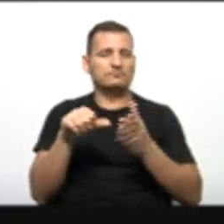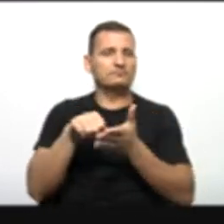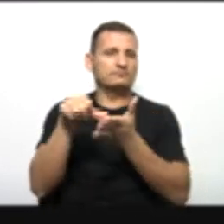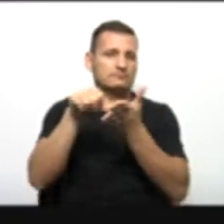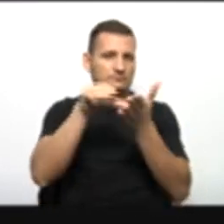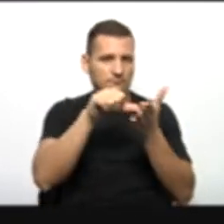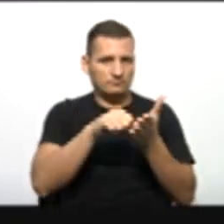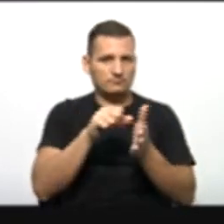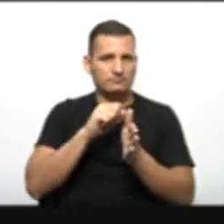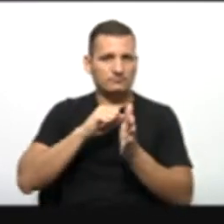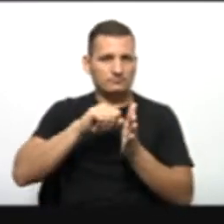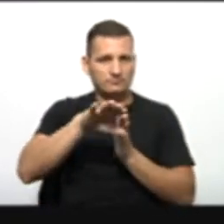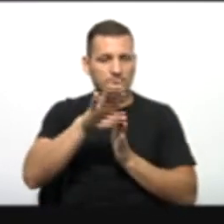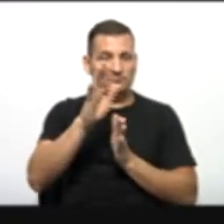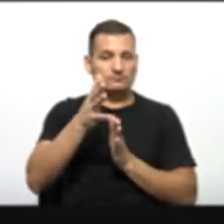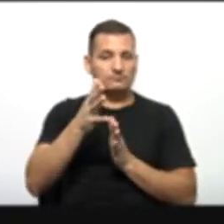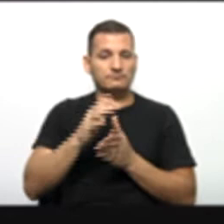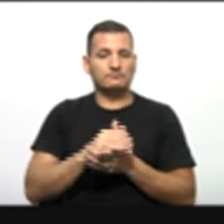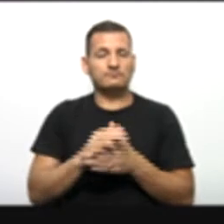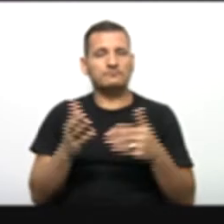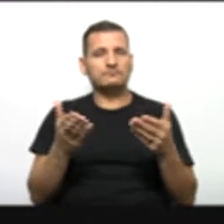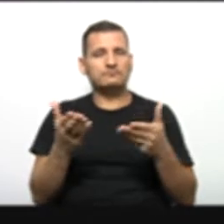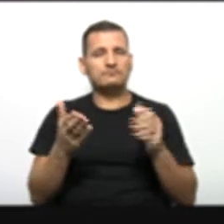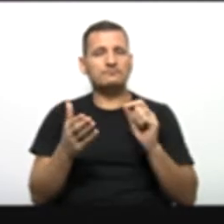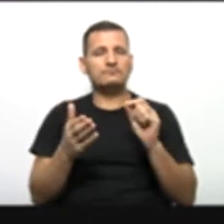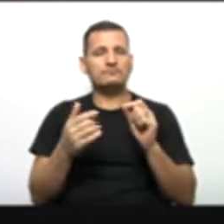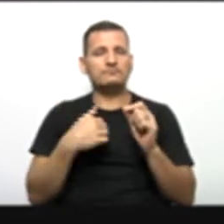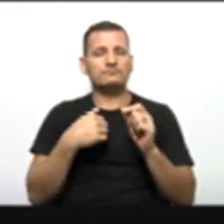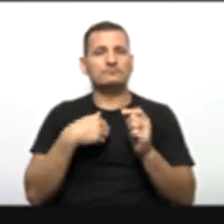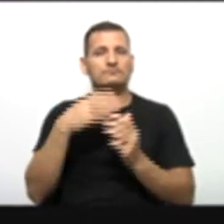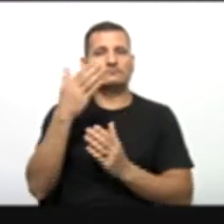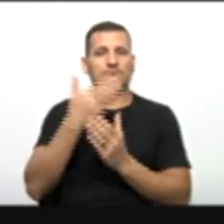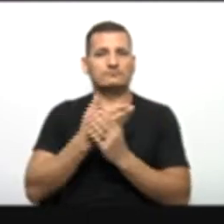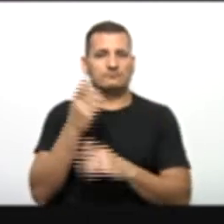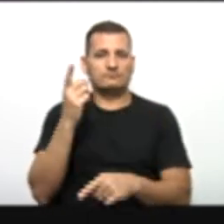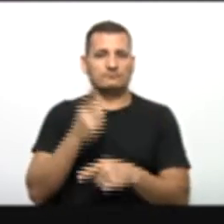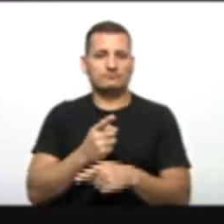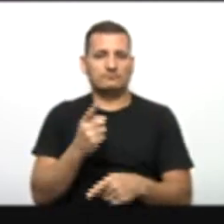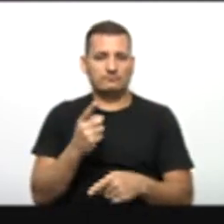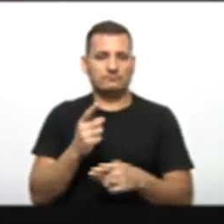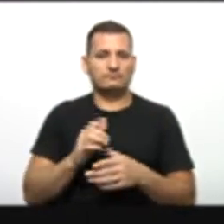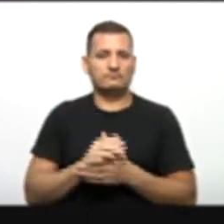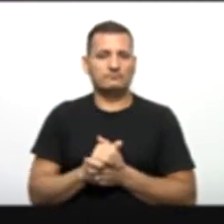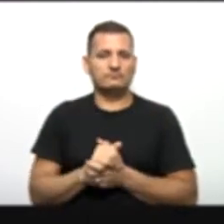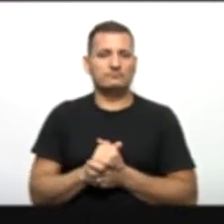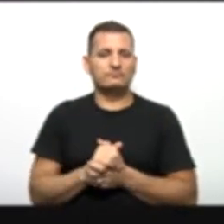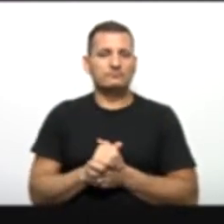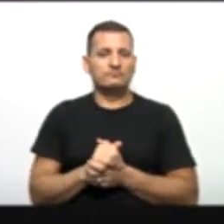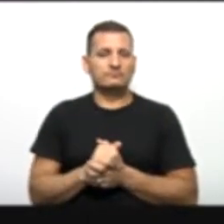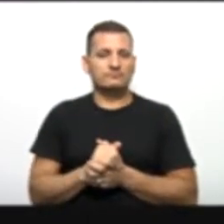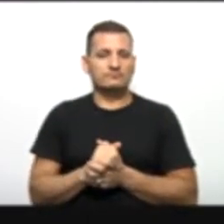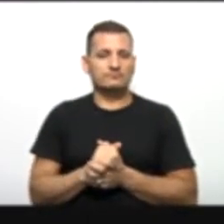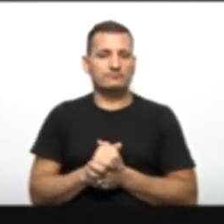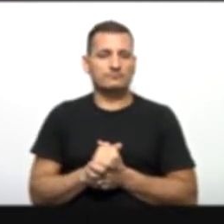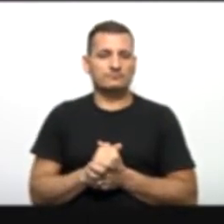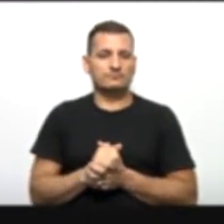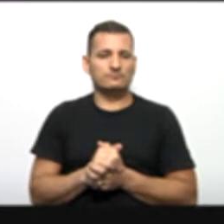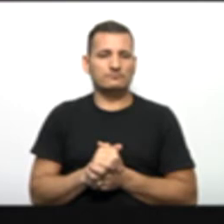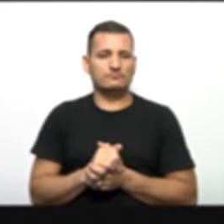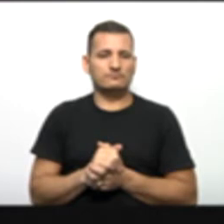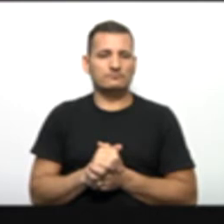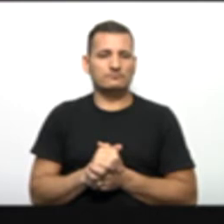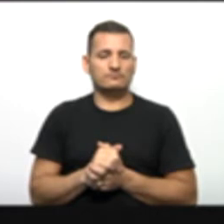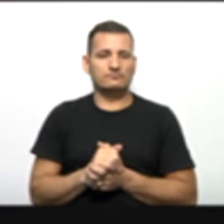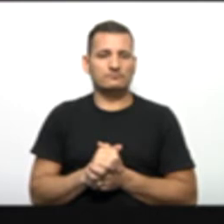eu vou pra pasta raiz daqui do computador cd barra contrário eu tô aqui